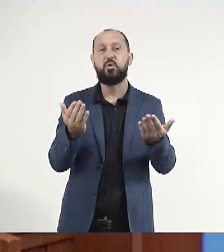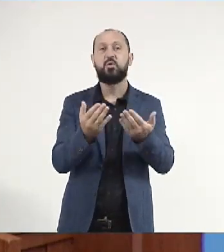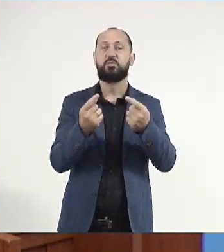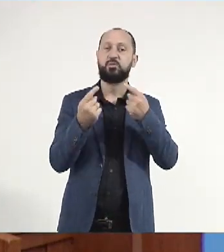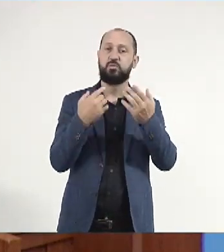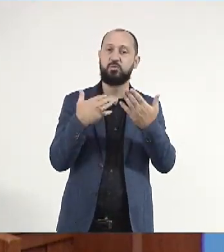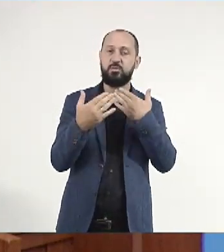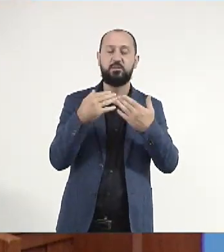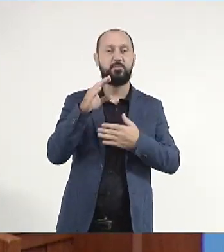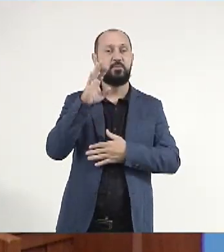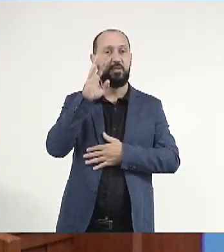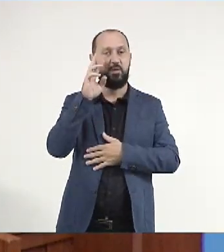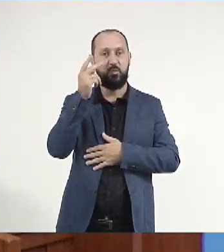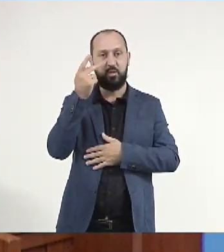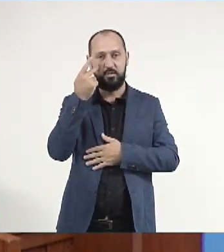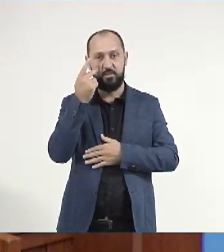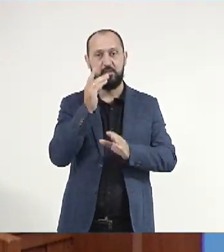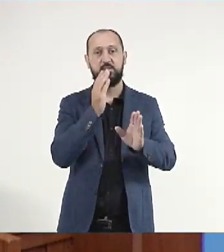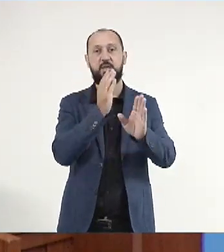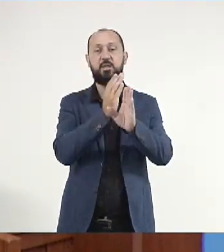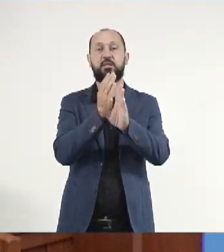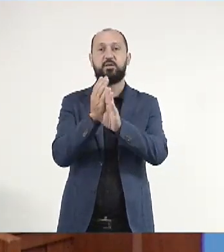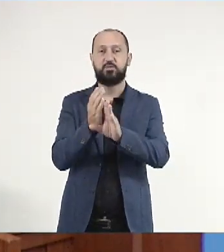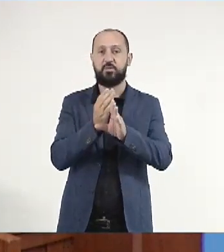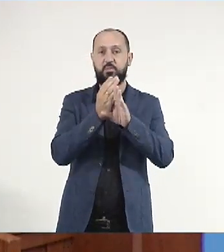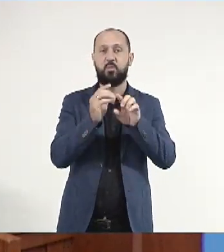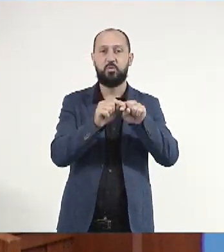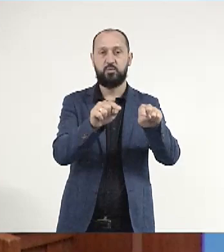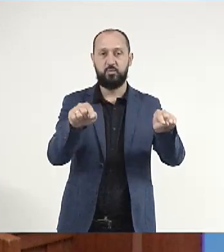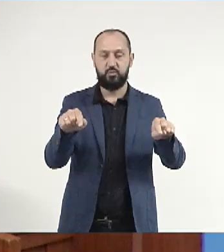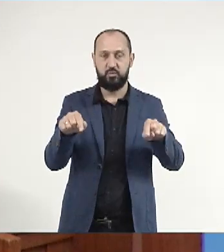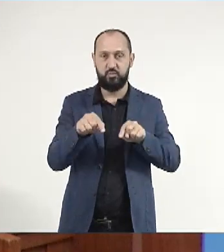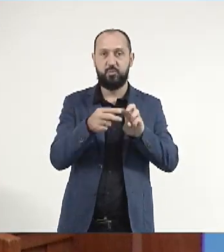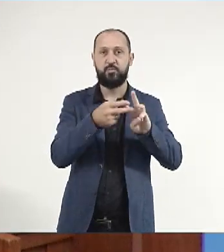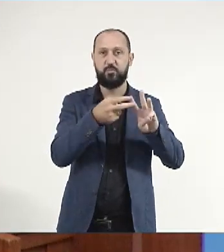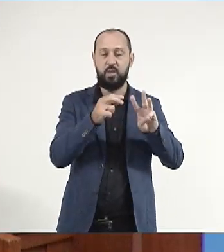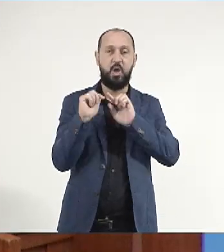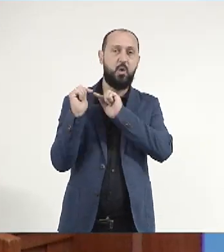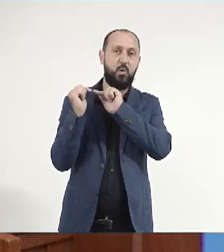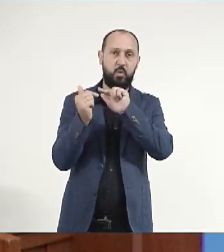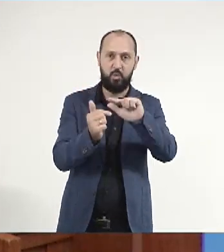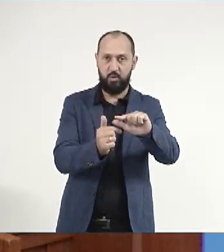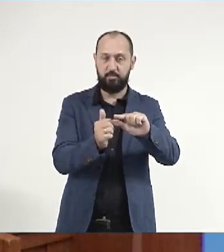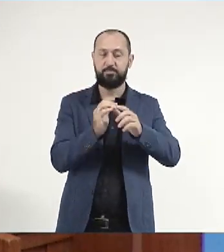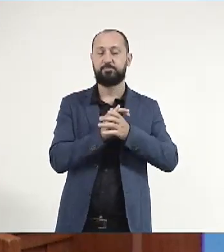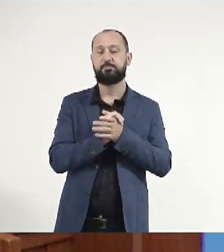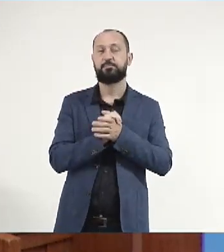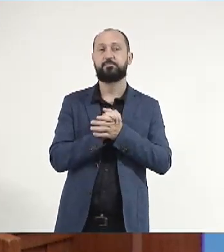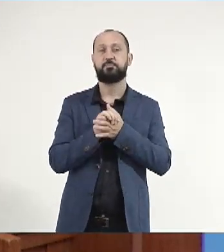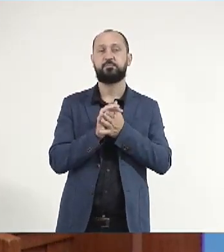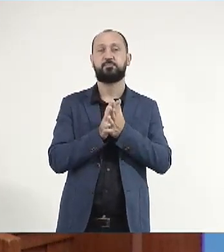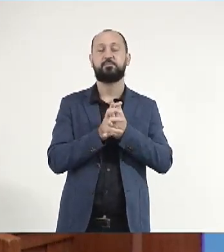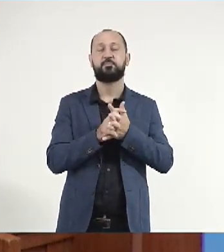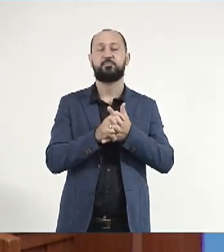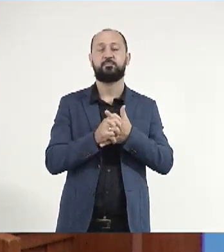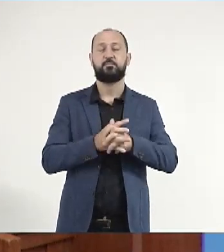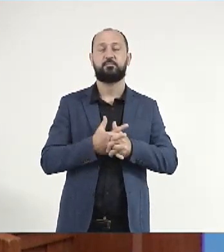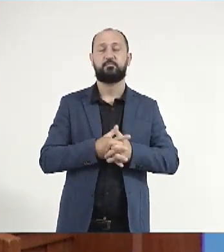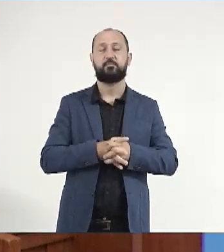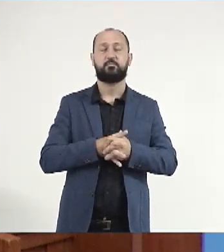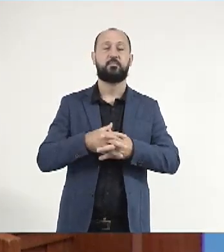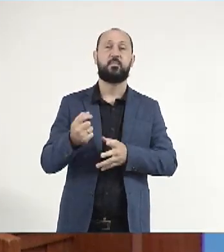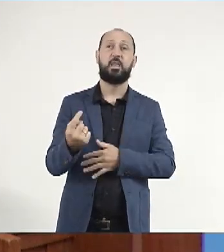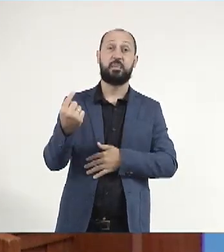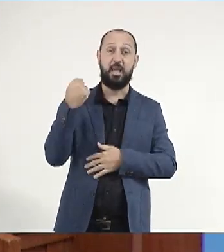sendo reconhecidas, identificadas como territórios indígenas tradicionais. E, na época,